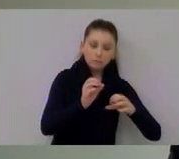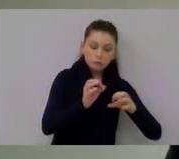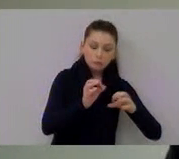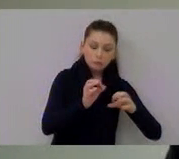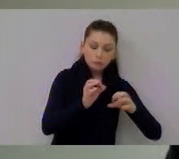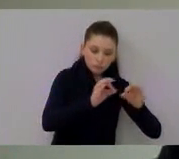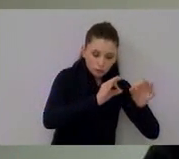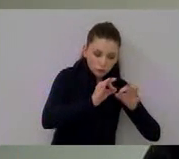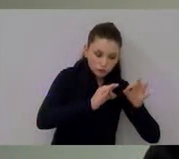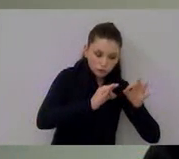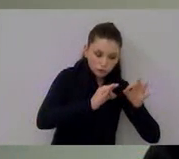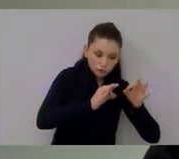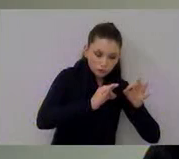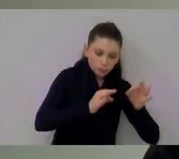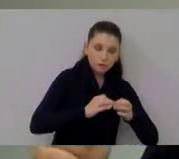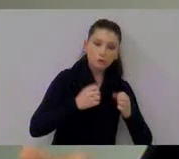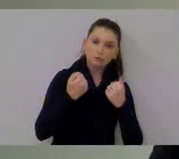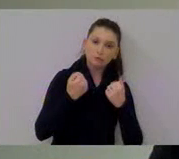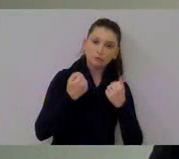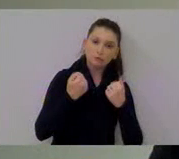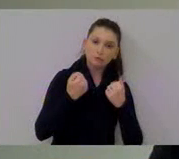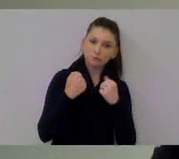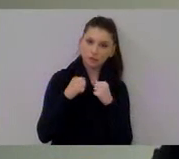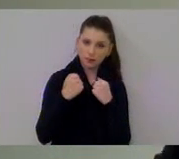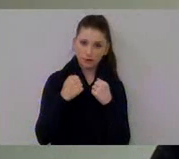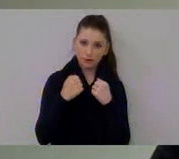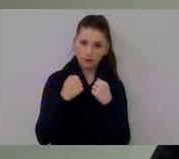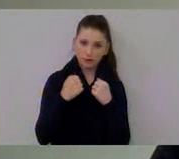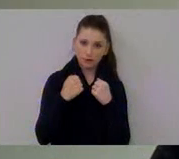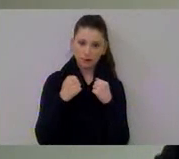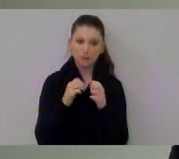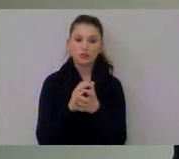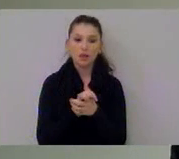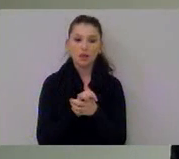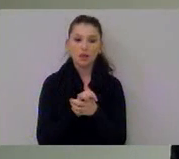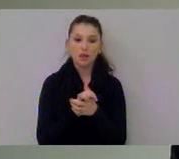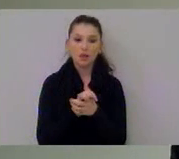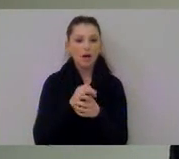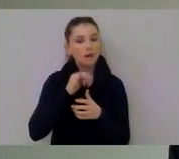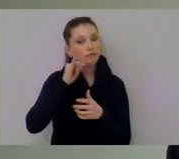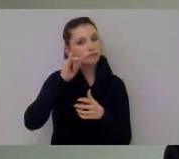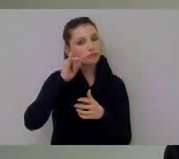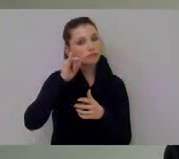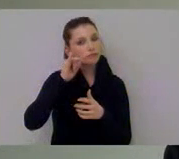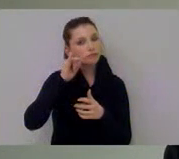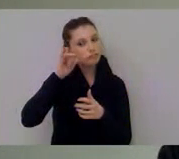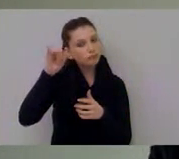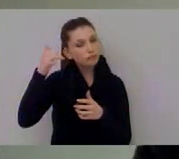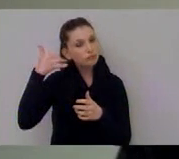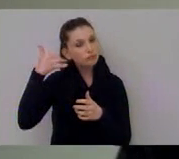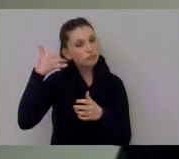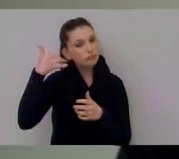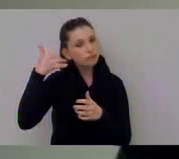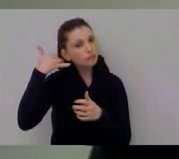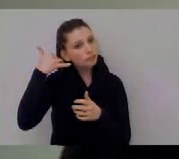constantemente. Então, isso aí tem que ser denunciado e a prefeitura tem que fiscalizar,